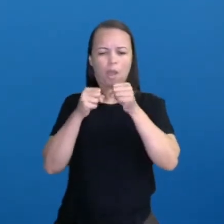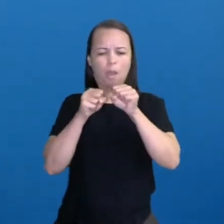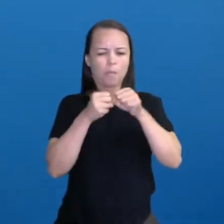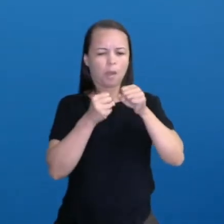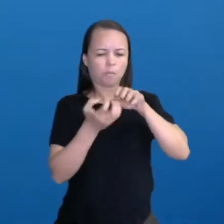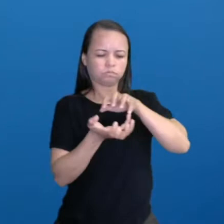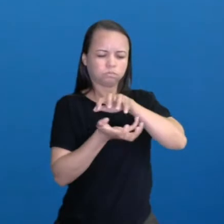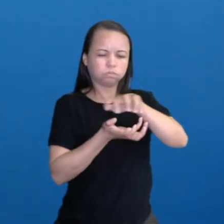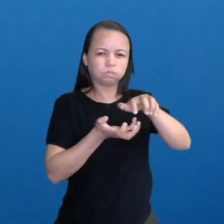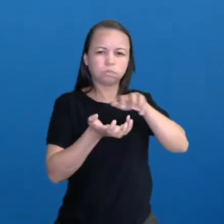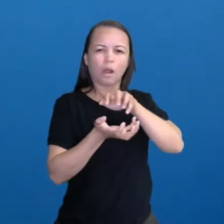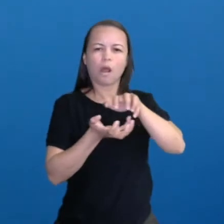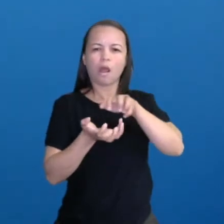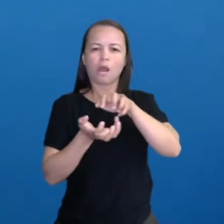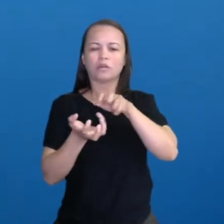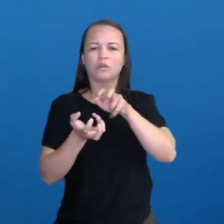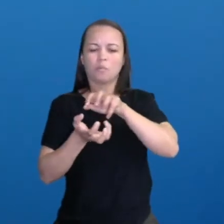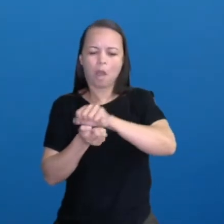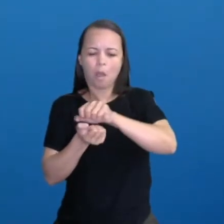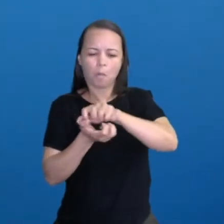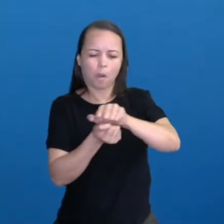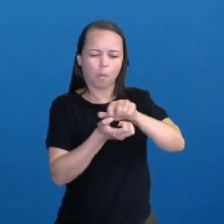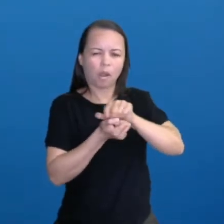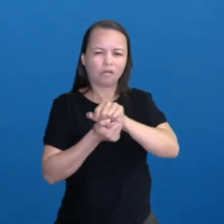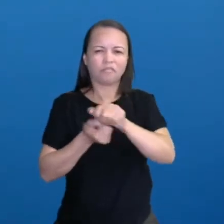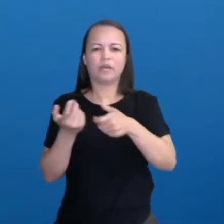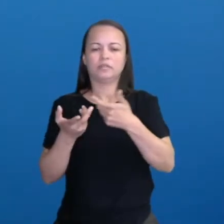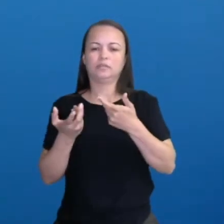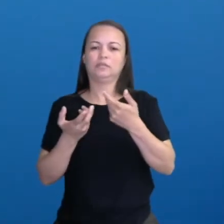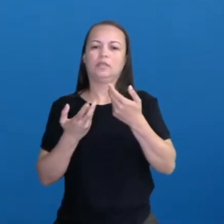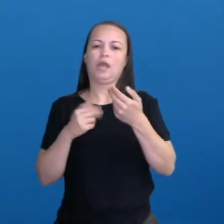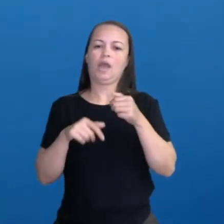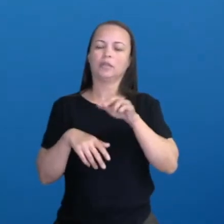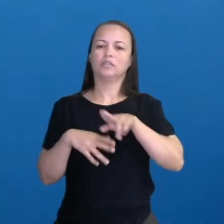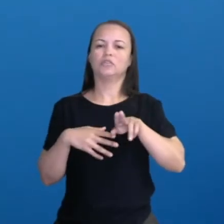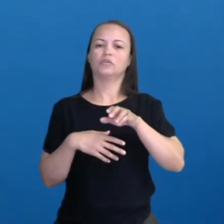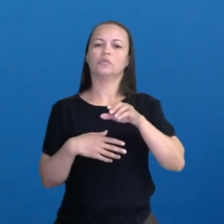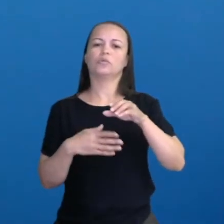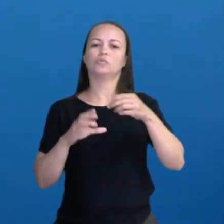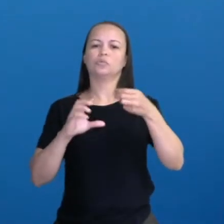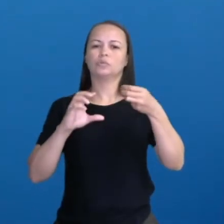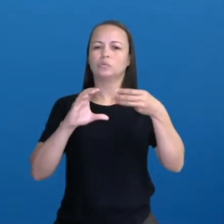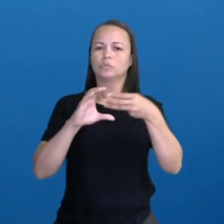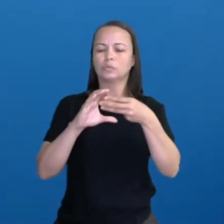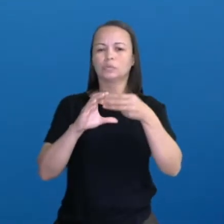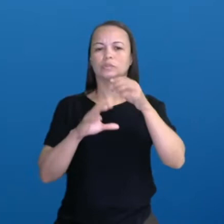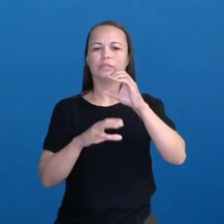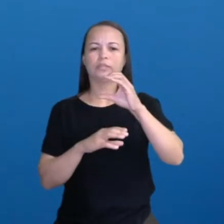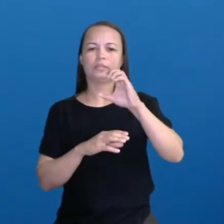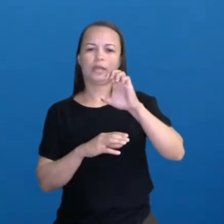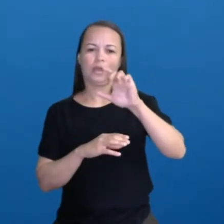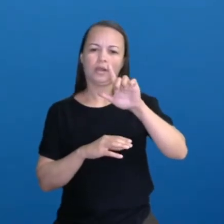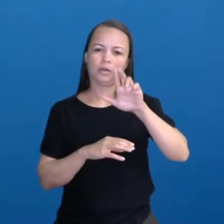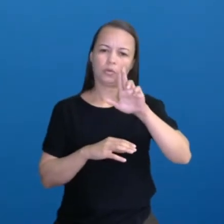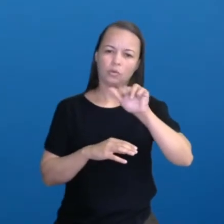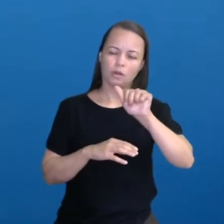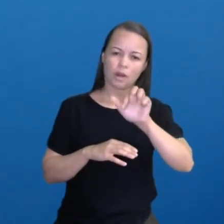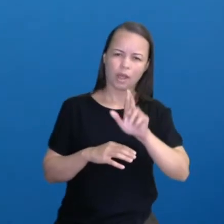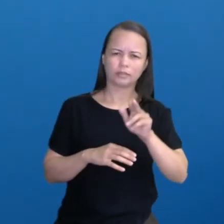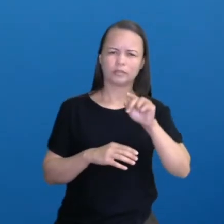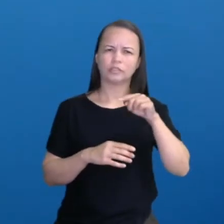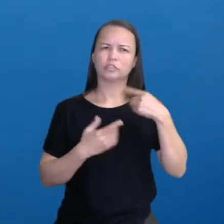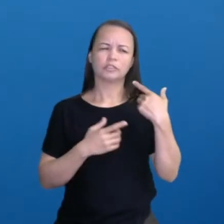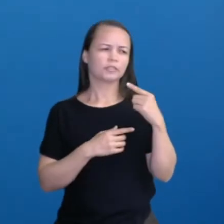que ele possa ser facilmente metabolizado a nível celular. Se a gente sair daqui compreendendo isso de uma forma muito mais